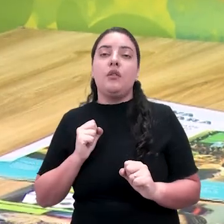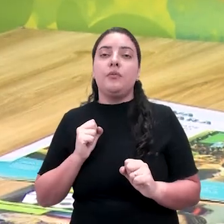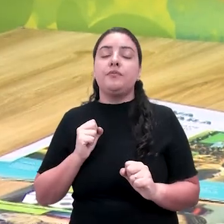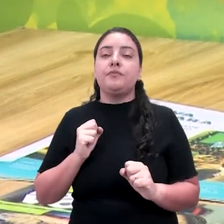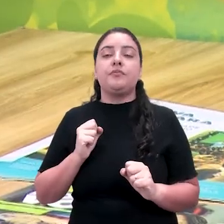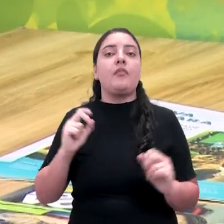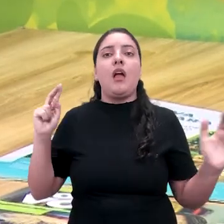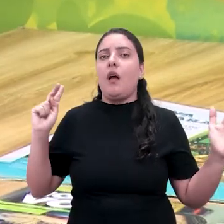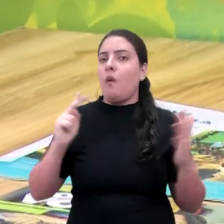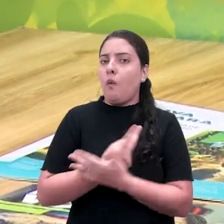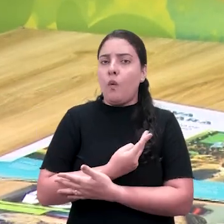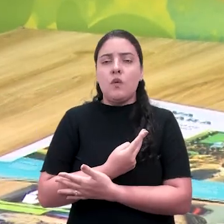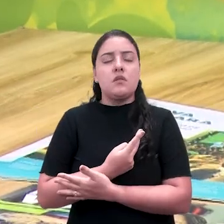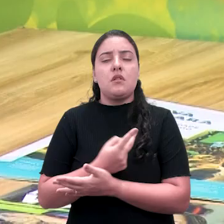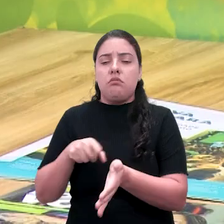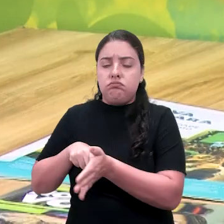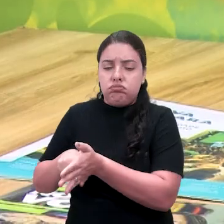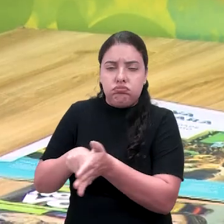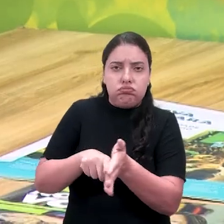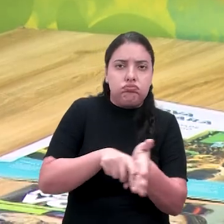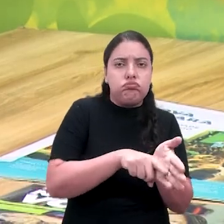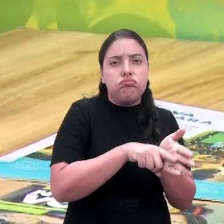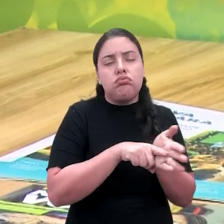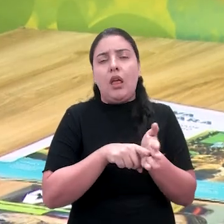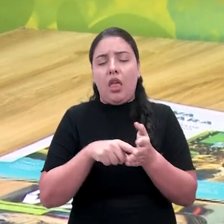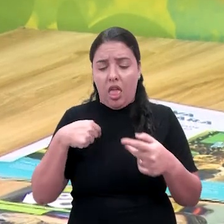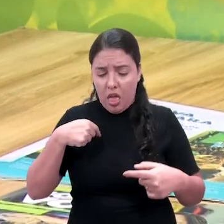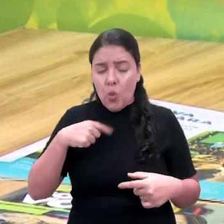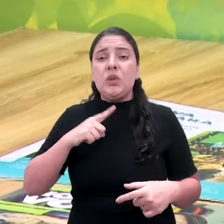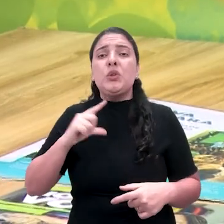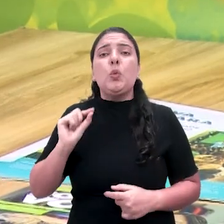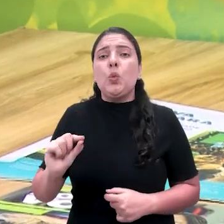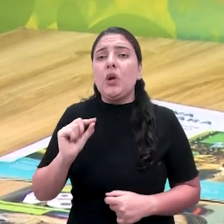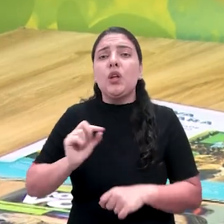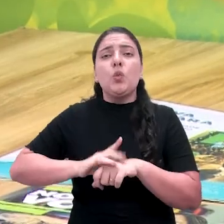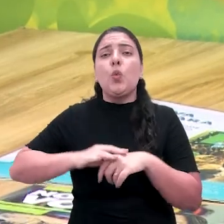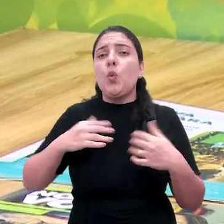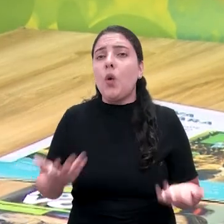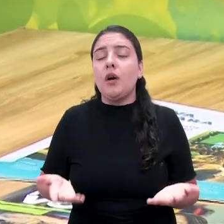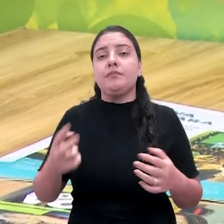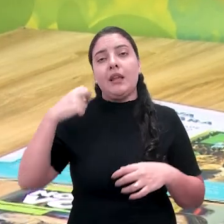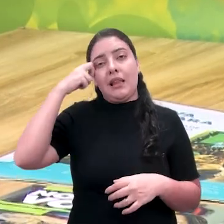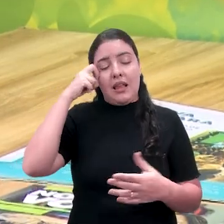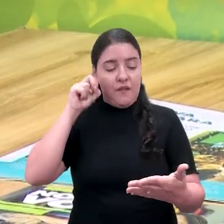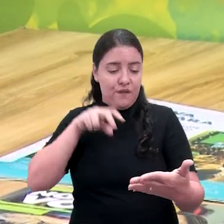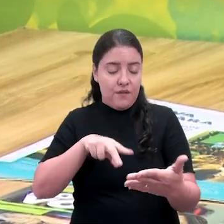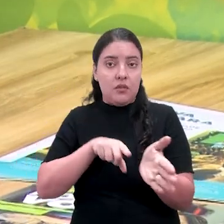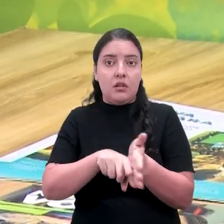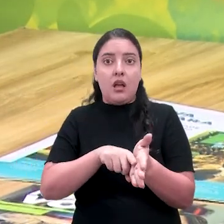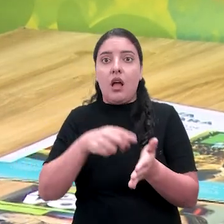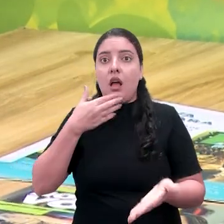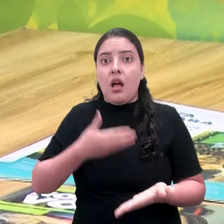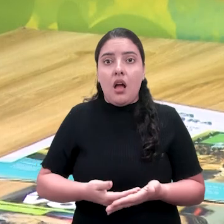E no meio toda essa investigação de saber o que é que eu tinha. Procurei o neuro, quando ela viu os exames. Eu me